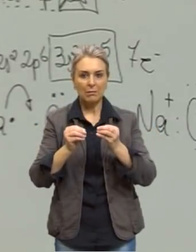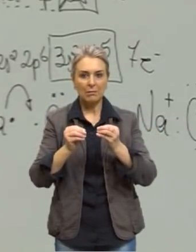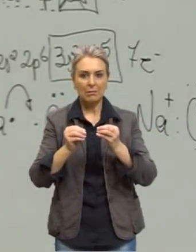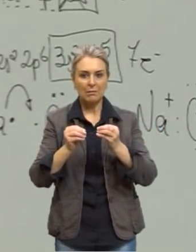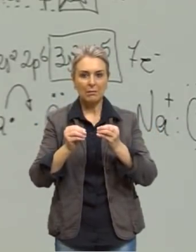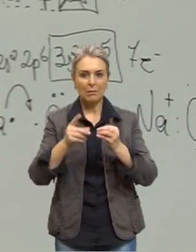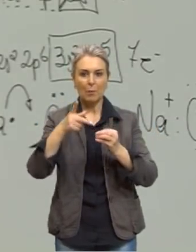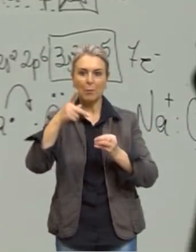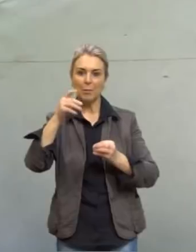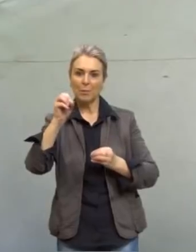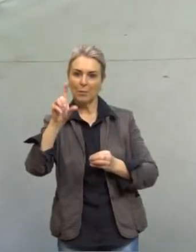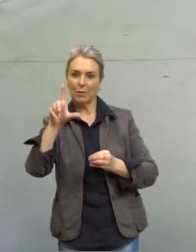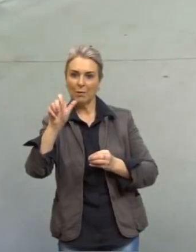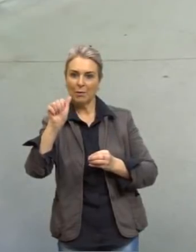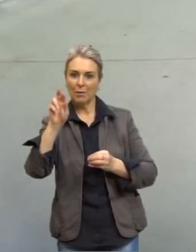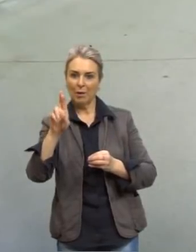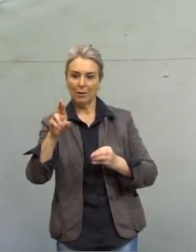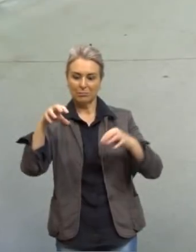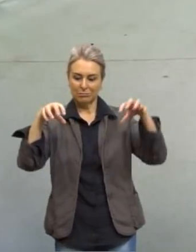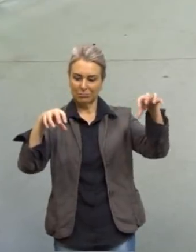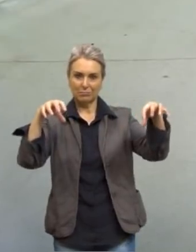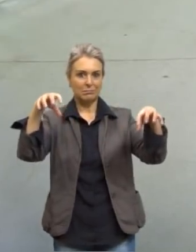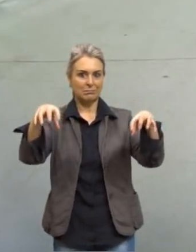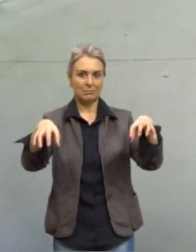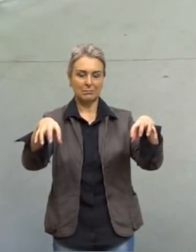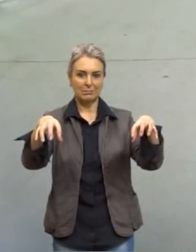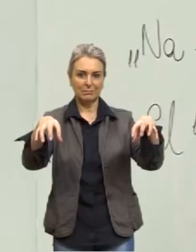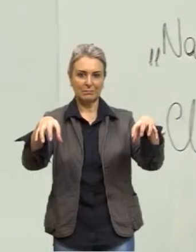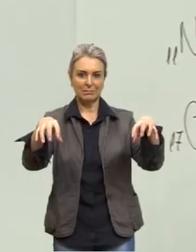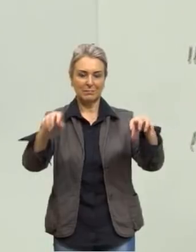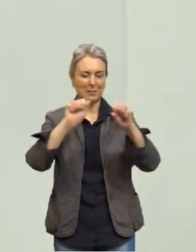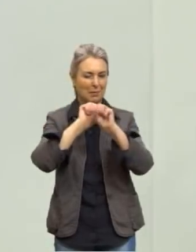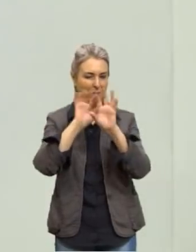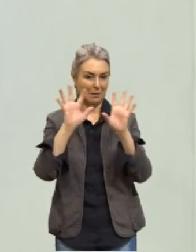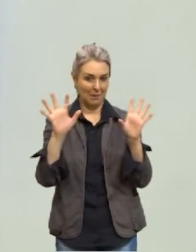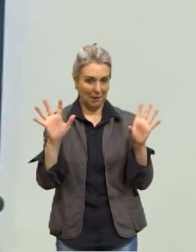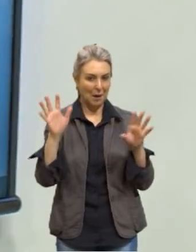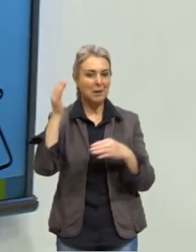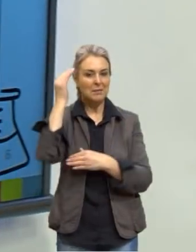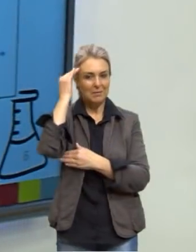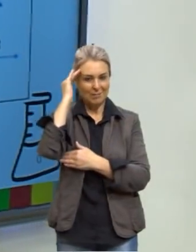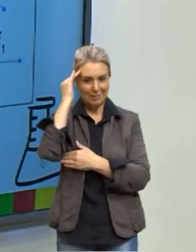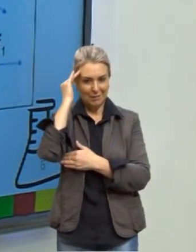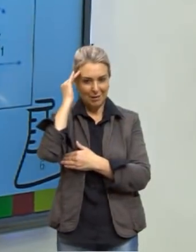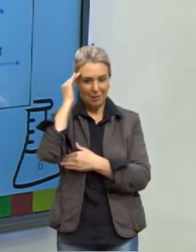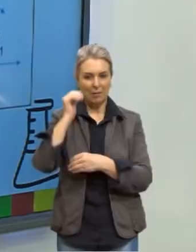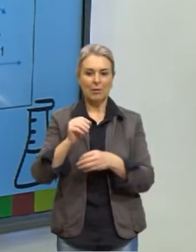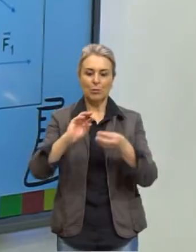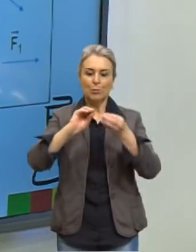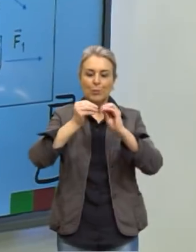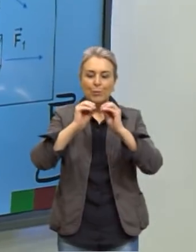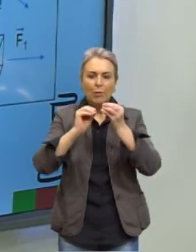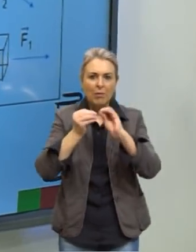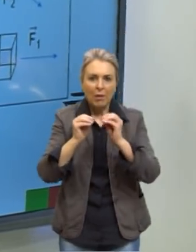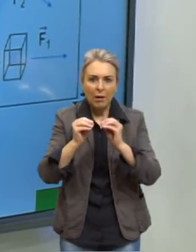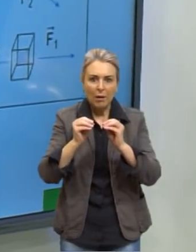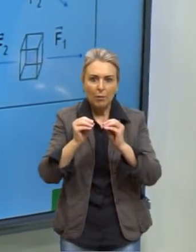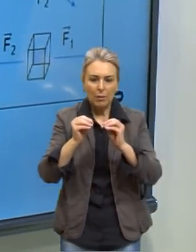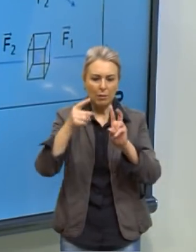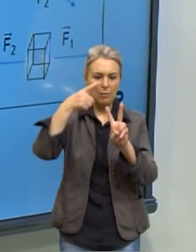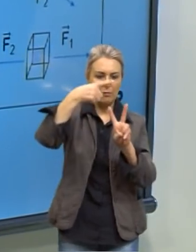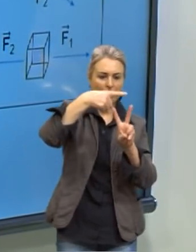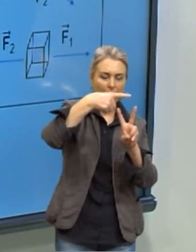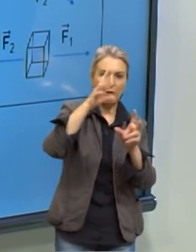por lá tranquilo ficou claro para vocês então gente quando eu tenho uma molécula que tem um